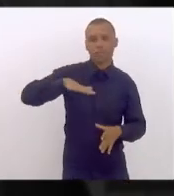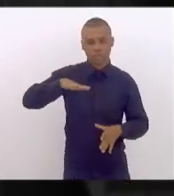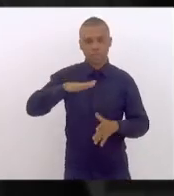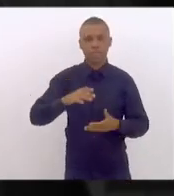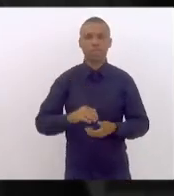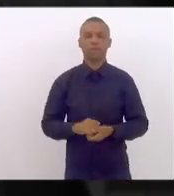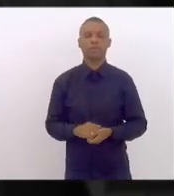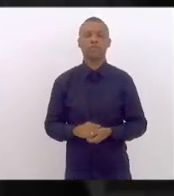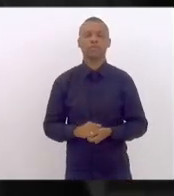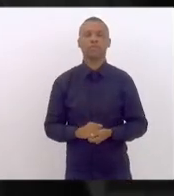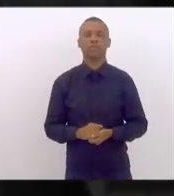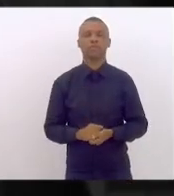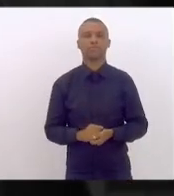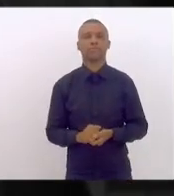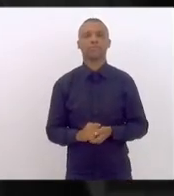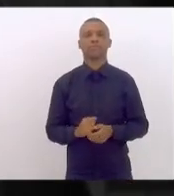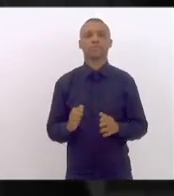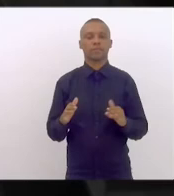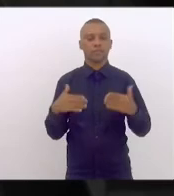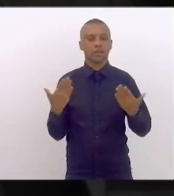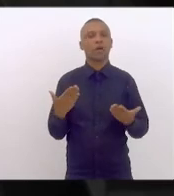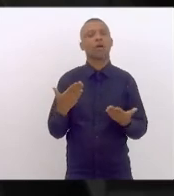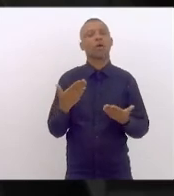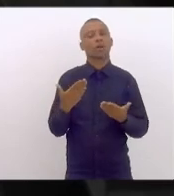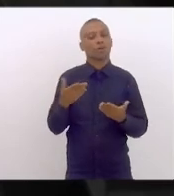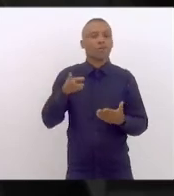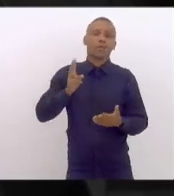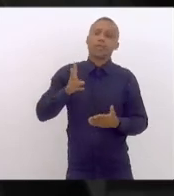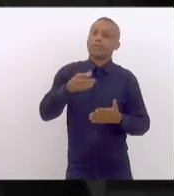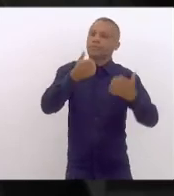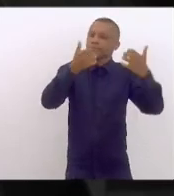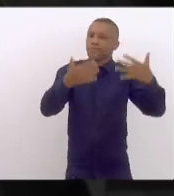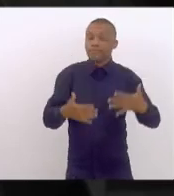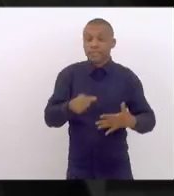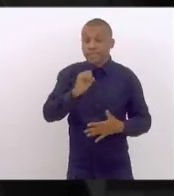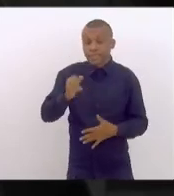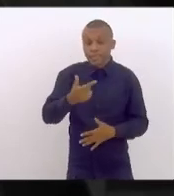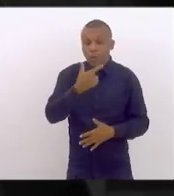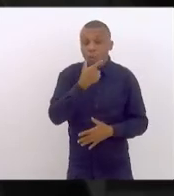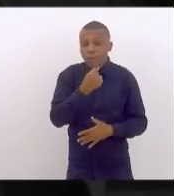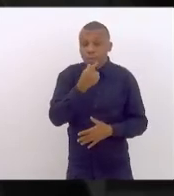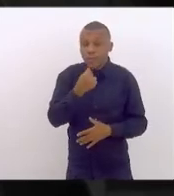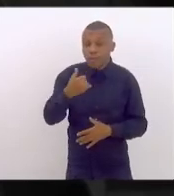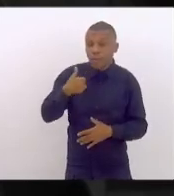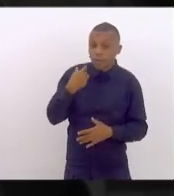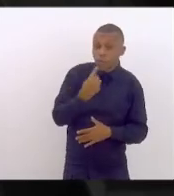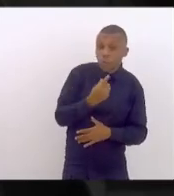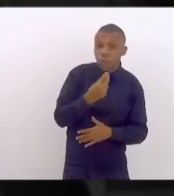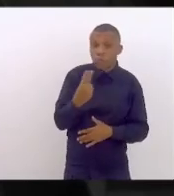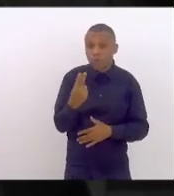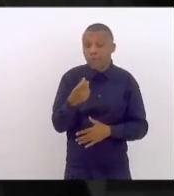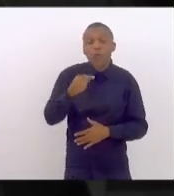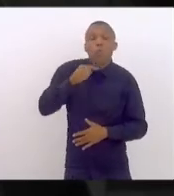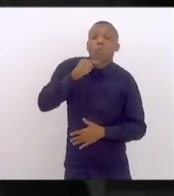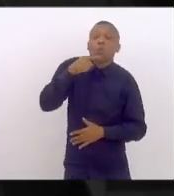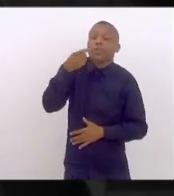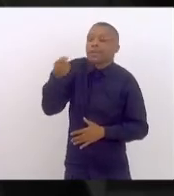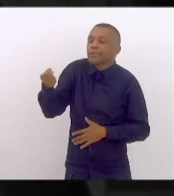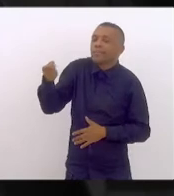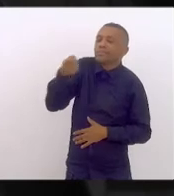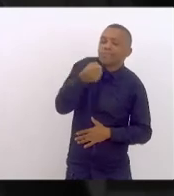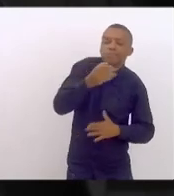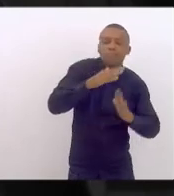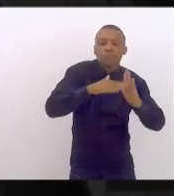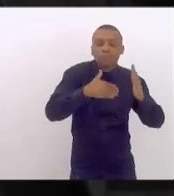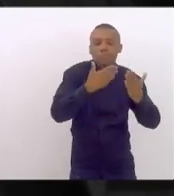então Como costumo dizer se o menino de 12 anos uma família não consegue ser matriculado numa creche